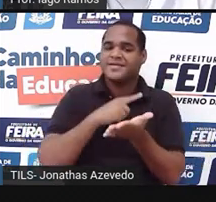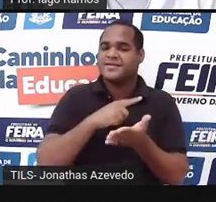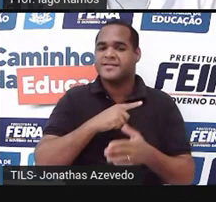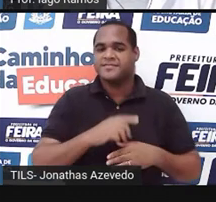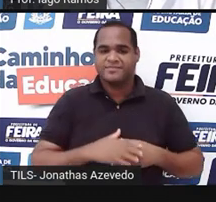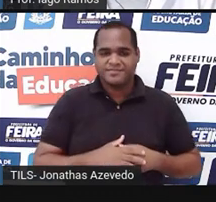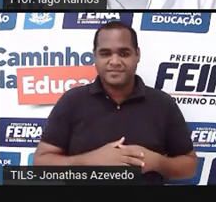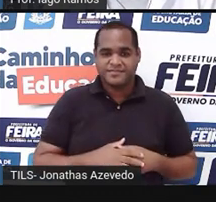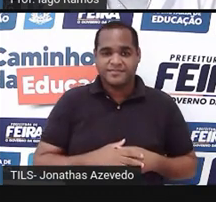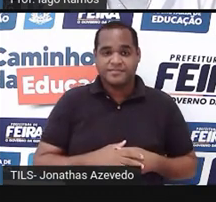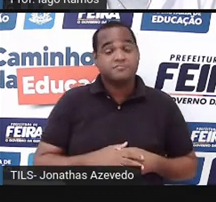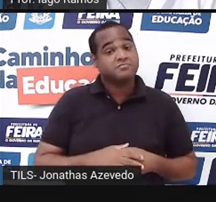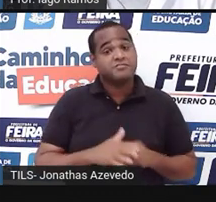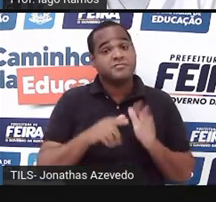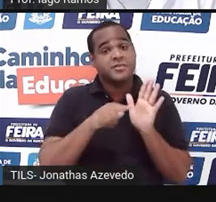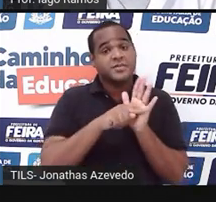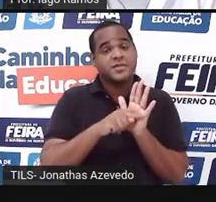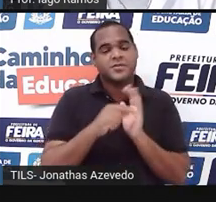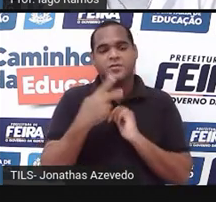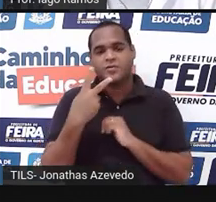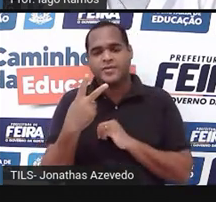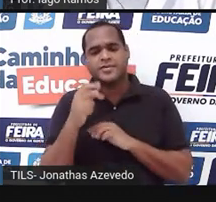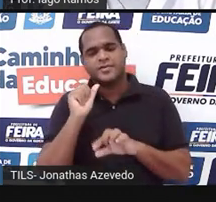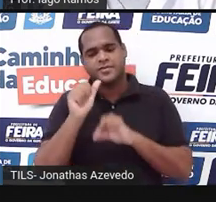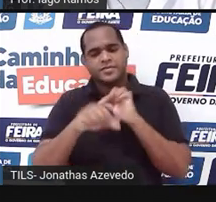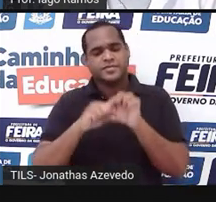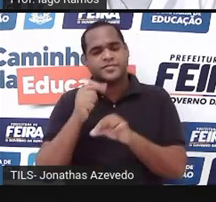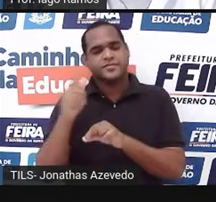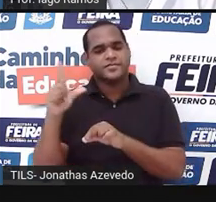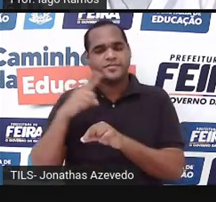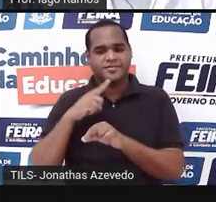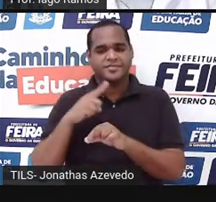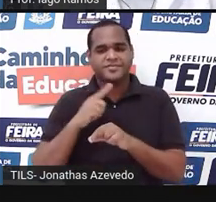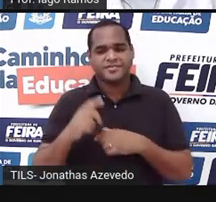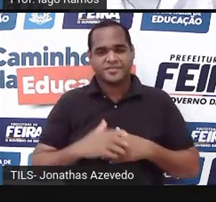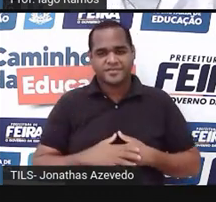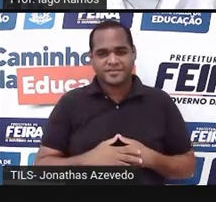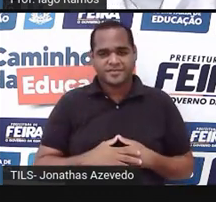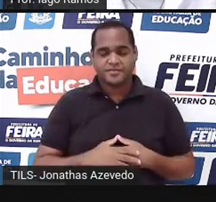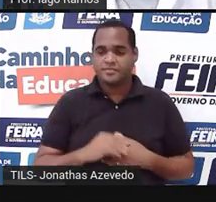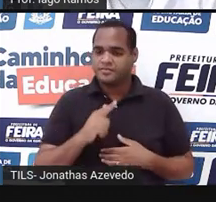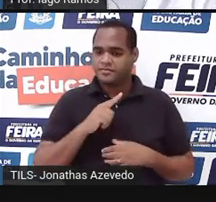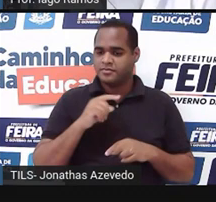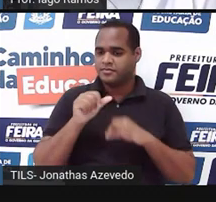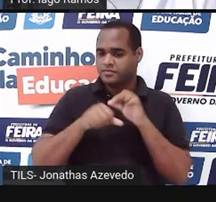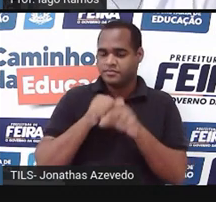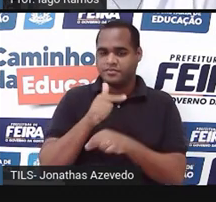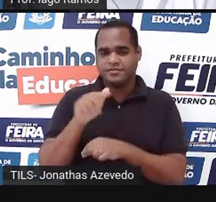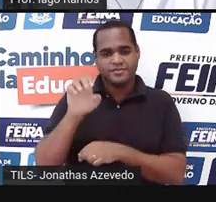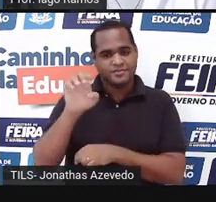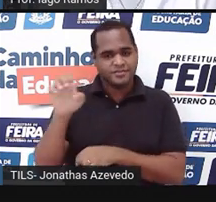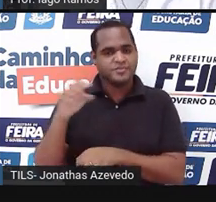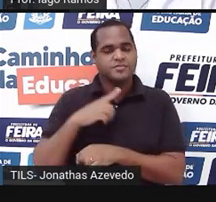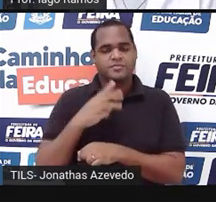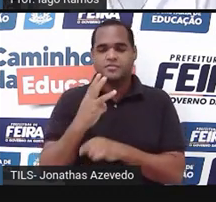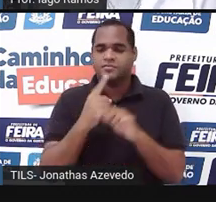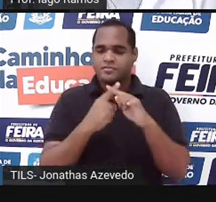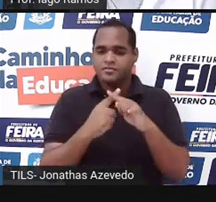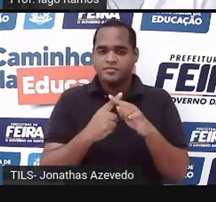esse menos dois aqui a gente vai mudar de lado Oi tá do lado esquerdo ficar só o 3x